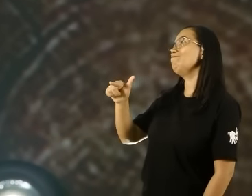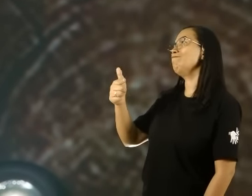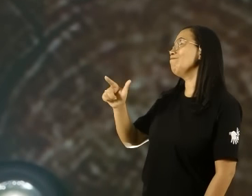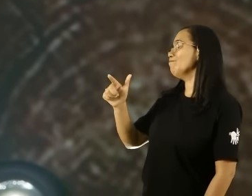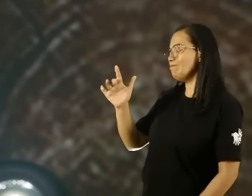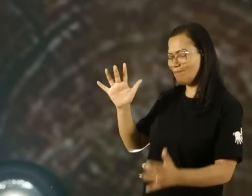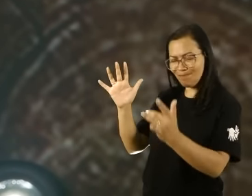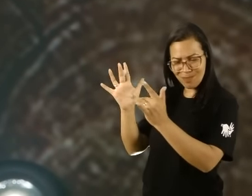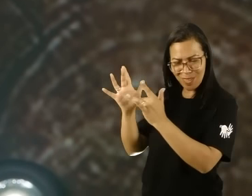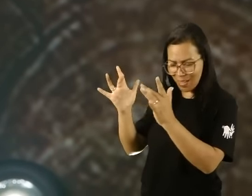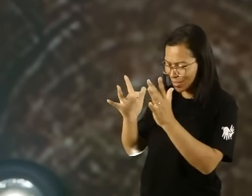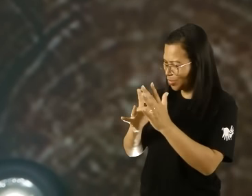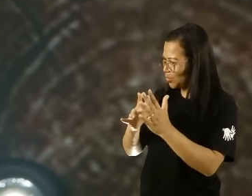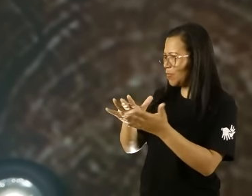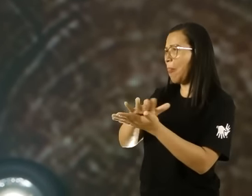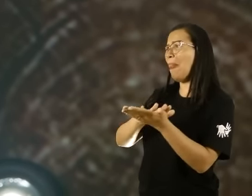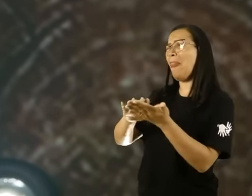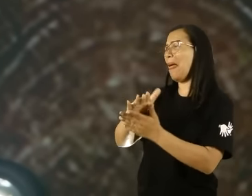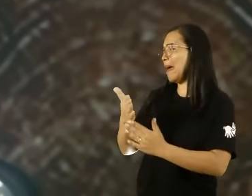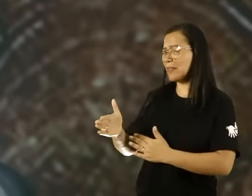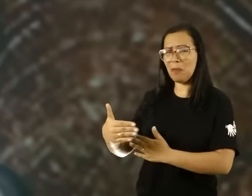a rede e joga do lado direito.